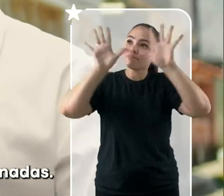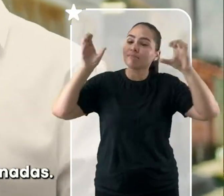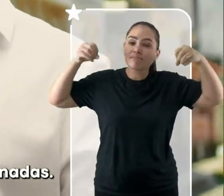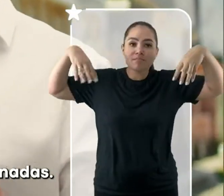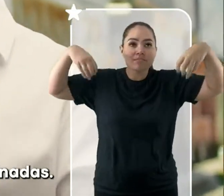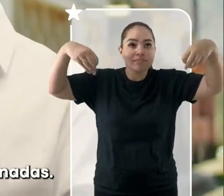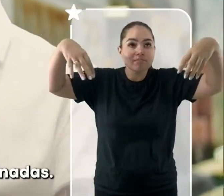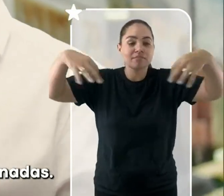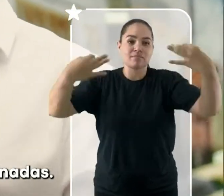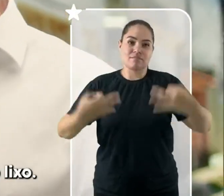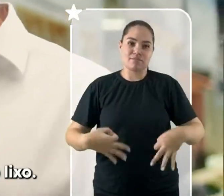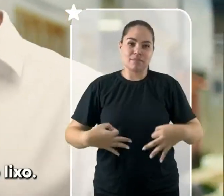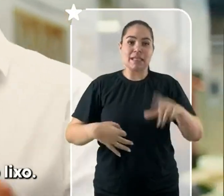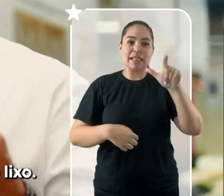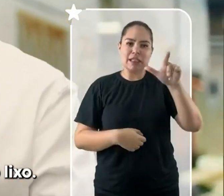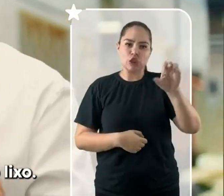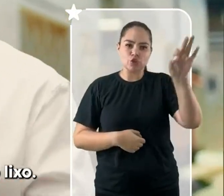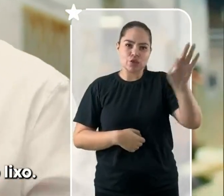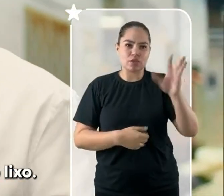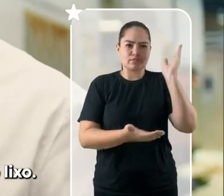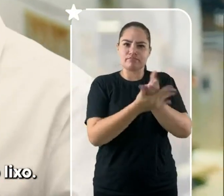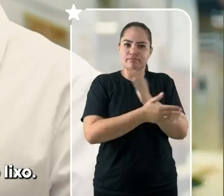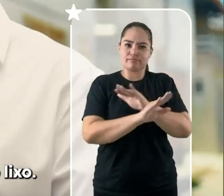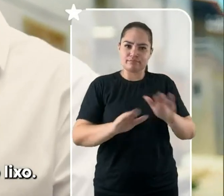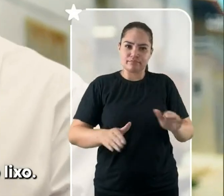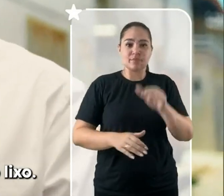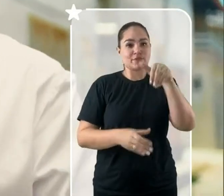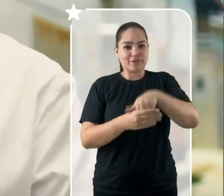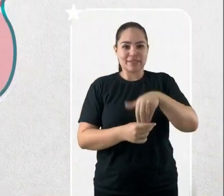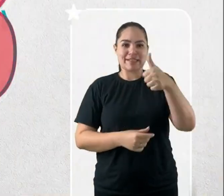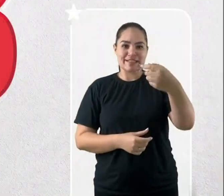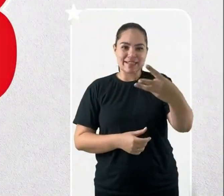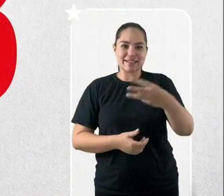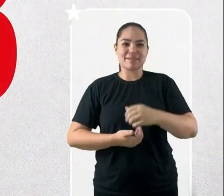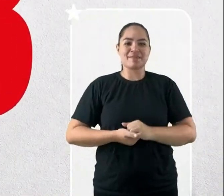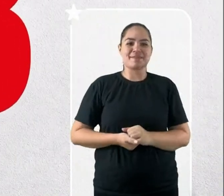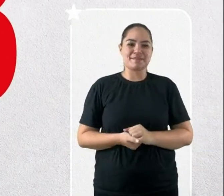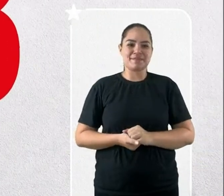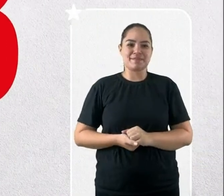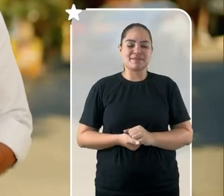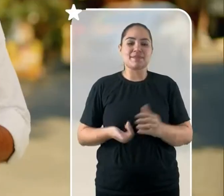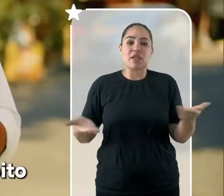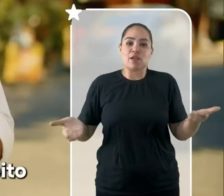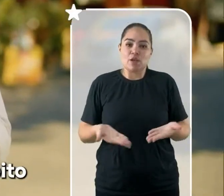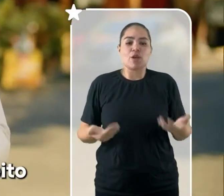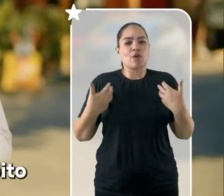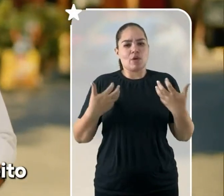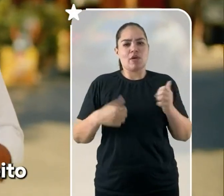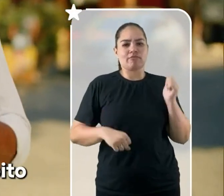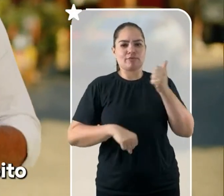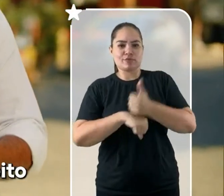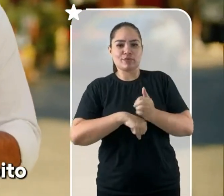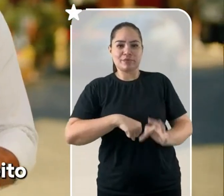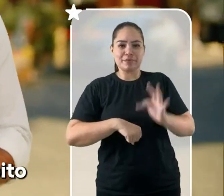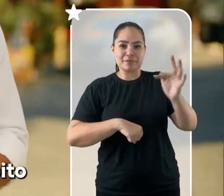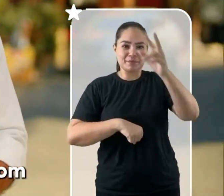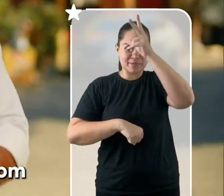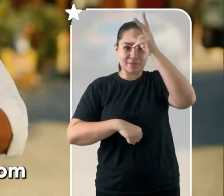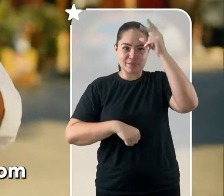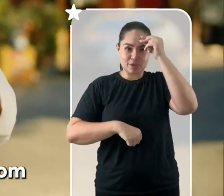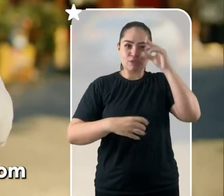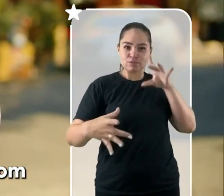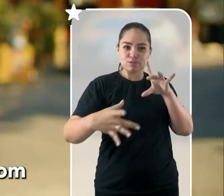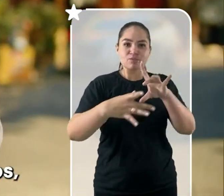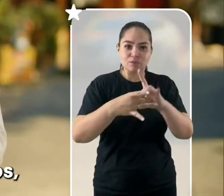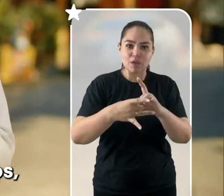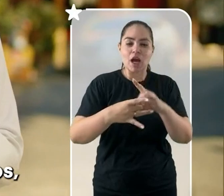sem buracos e bem iluminadas. E vou acabar com a taxa do lixo. Vote 13! Agora, quero ser prefeito